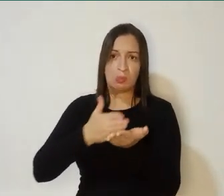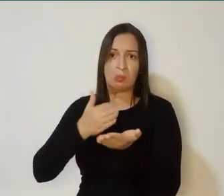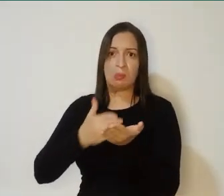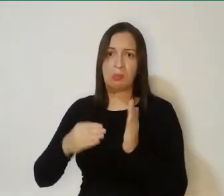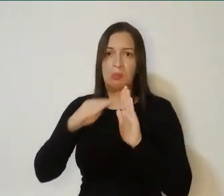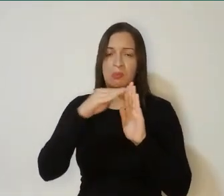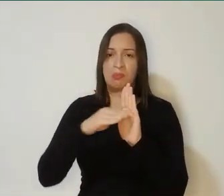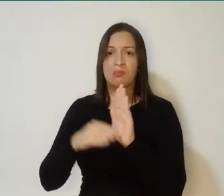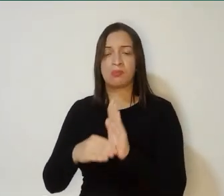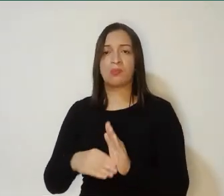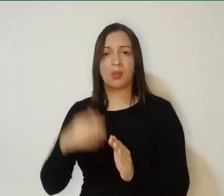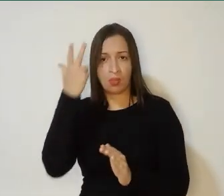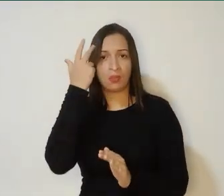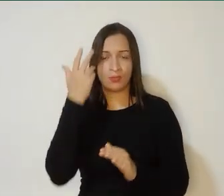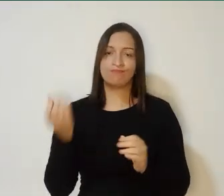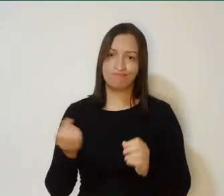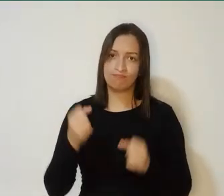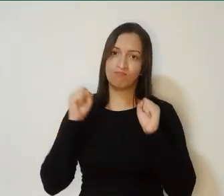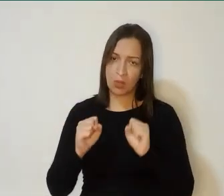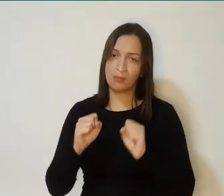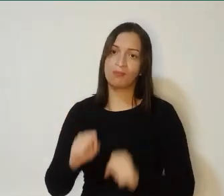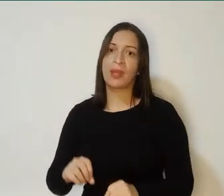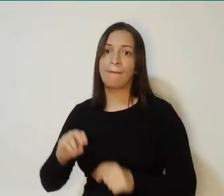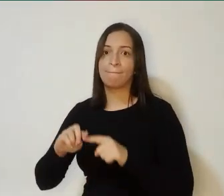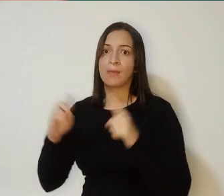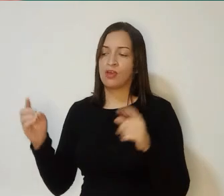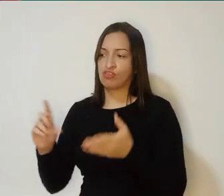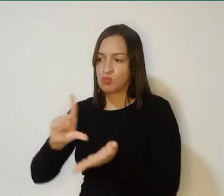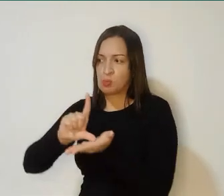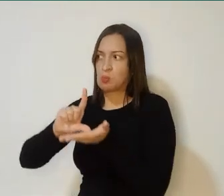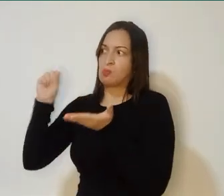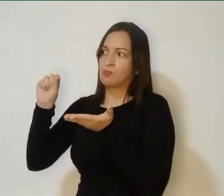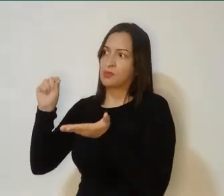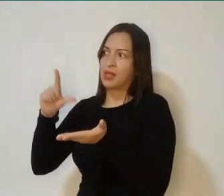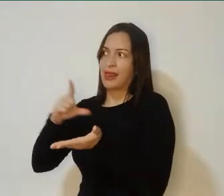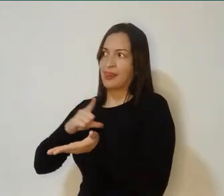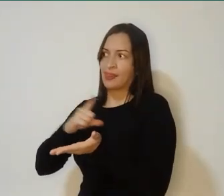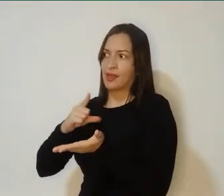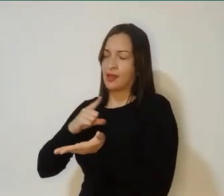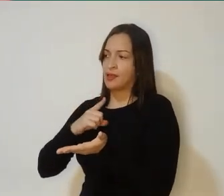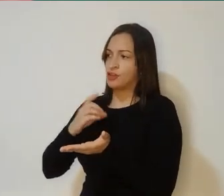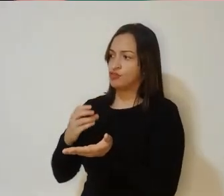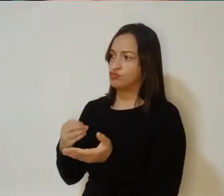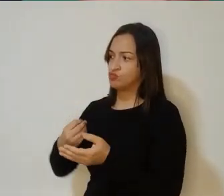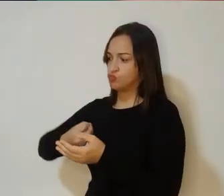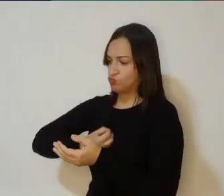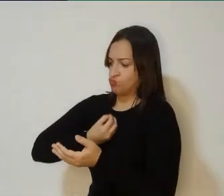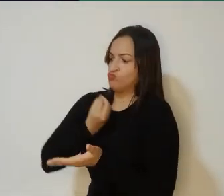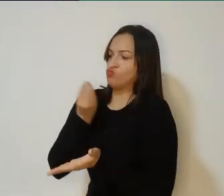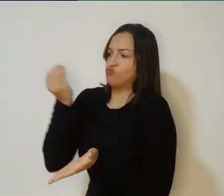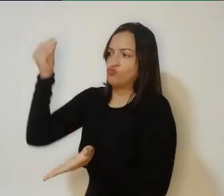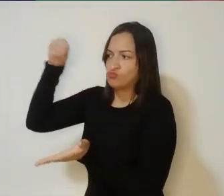uma notícia, um artigo, sempre tem alguns elementos da subjetividade do autor, isso é óbvio, porque não existe